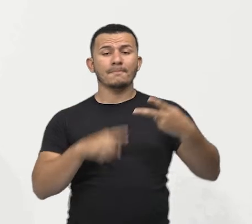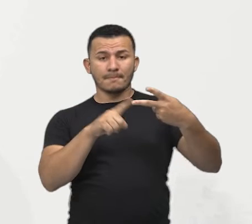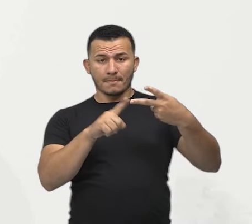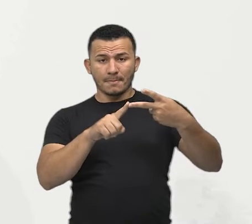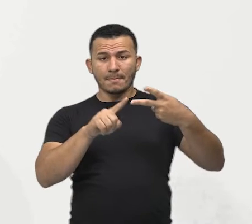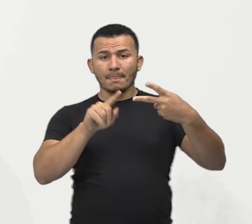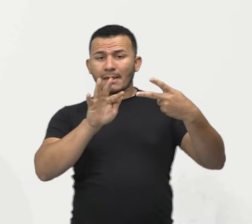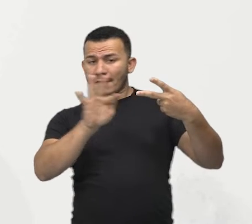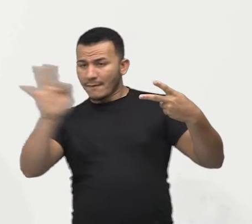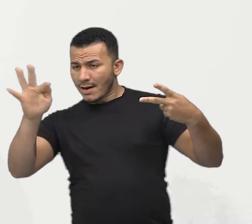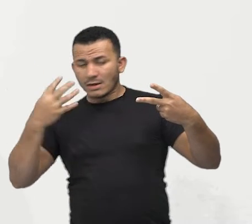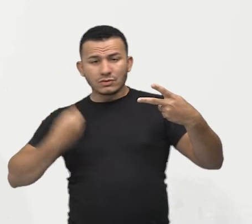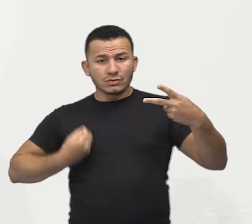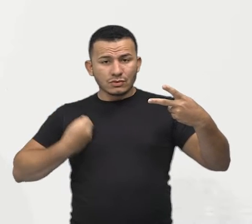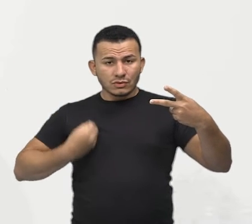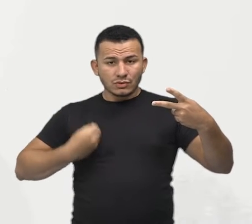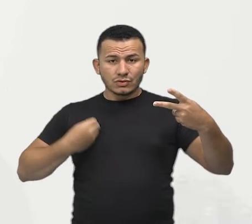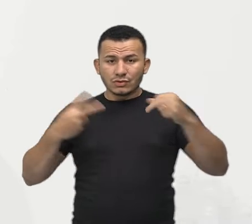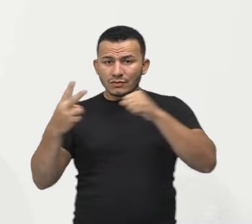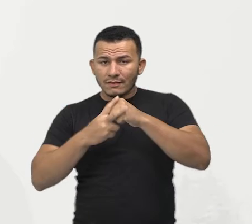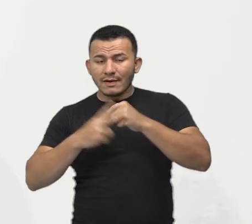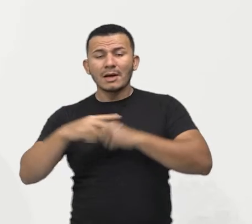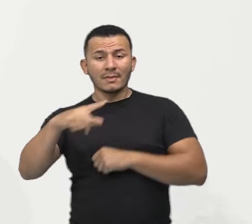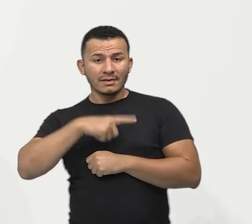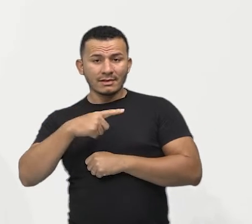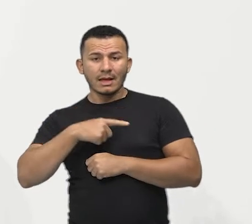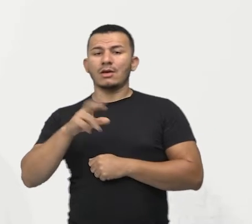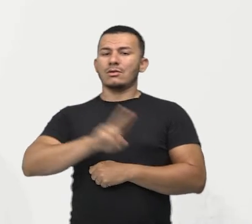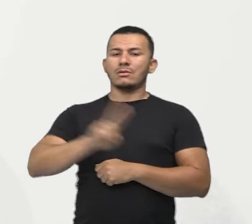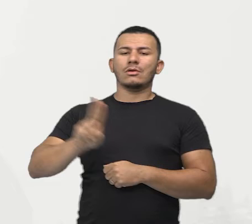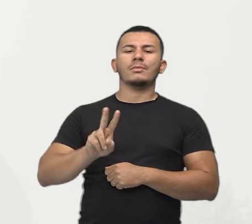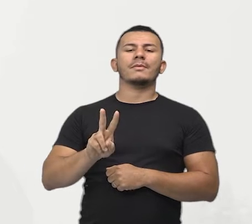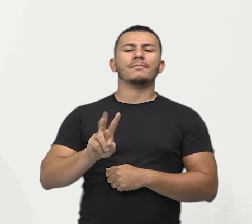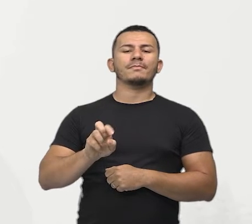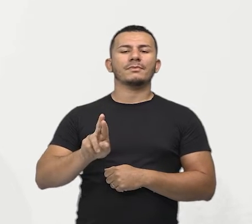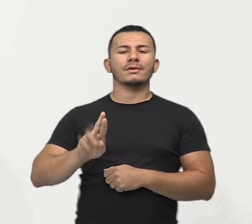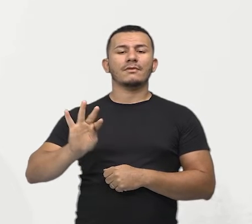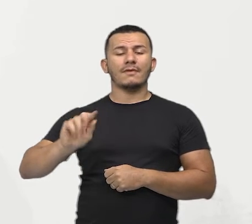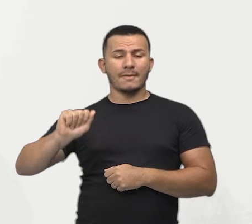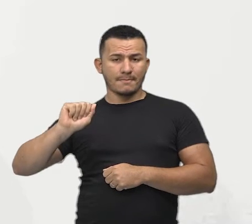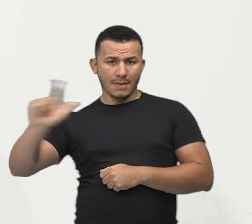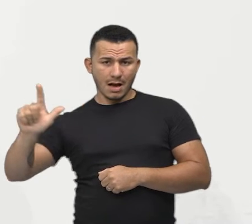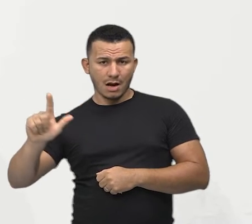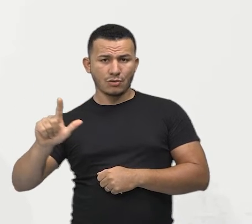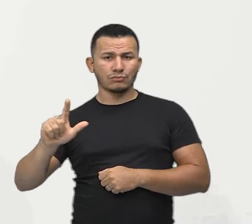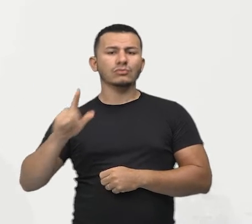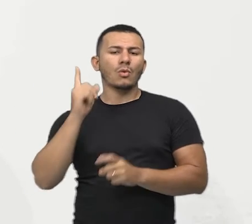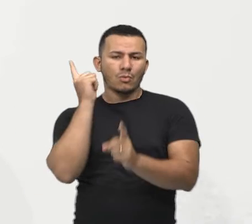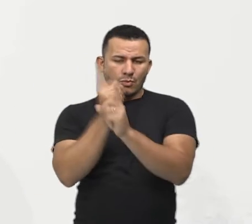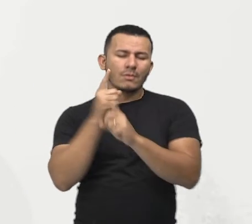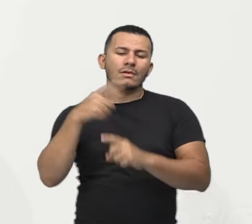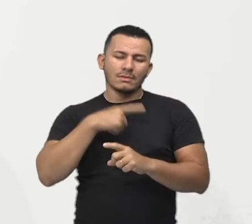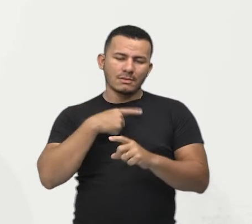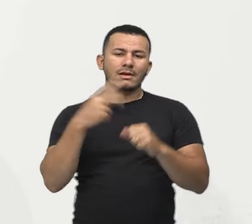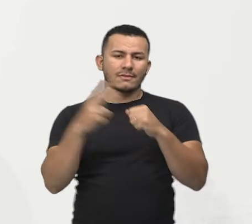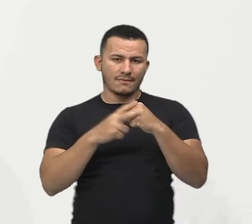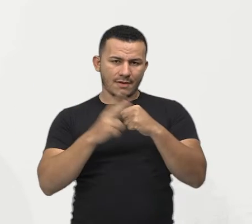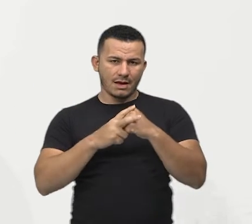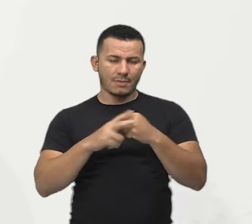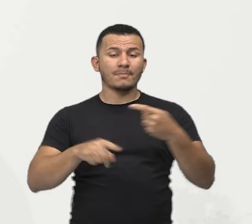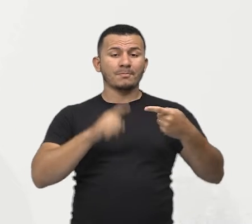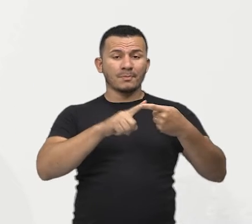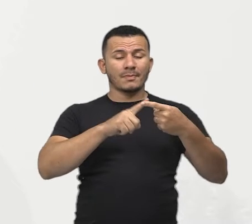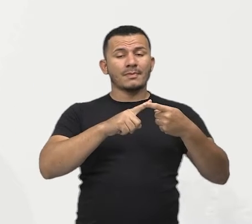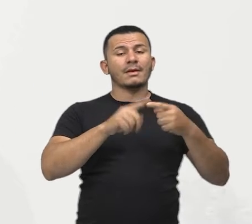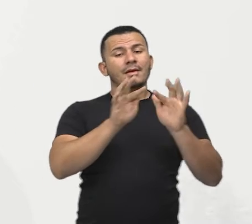frases possuírem verbos, elas serão chamadas de verbais, certo? E elas são frases que possuem o verbo. Então, nós temos que